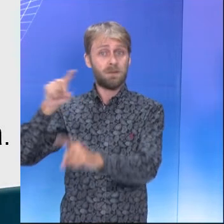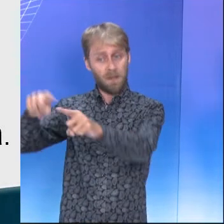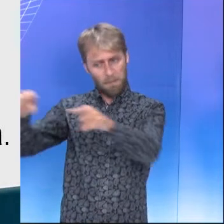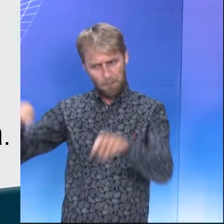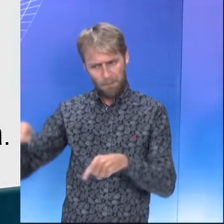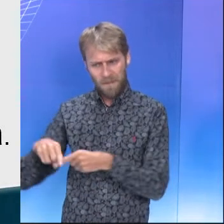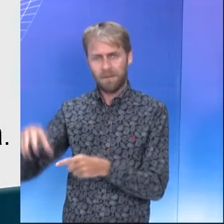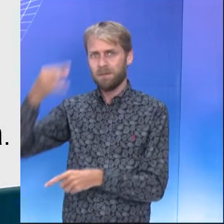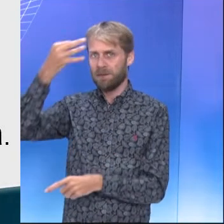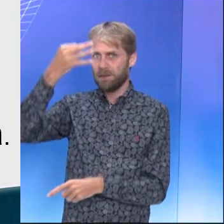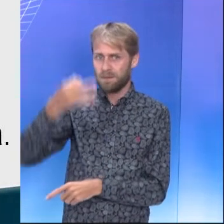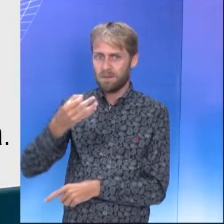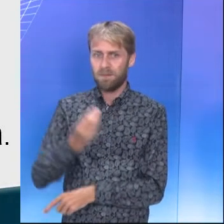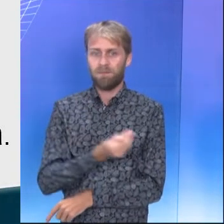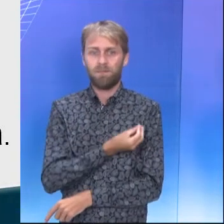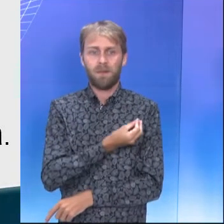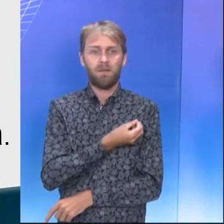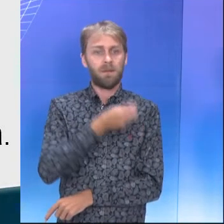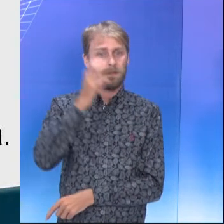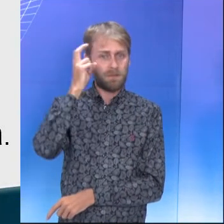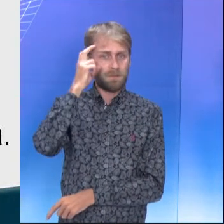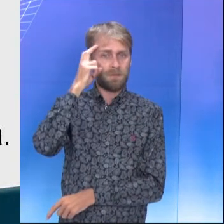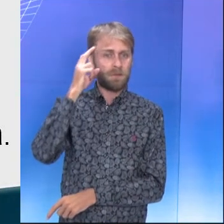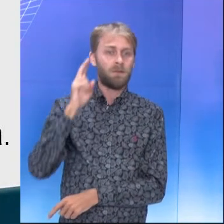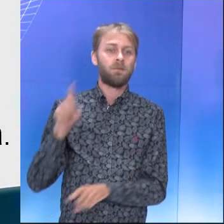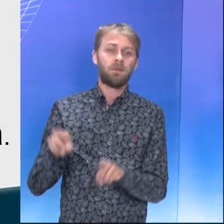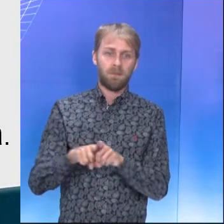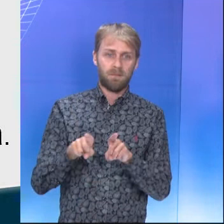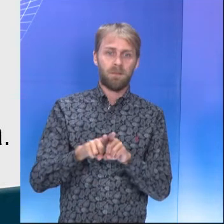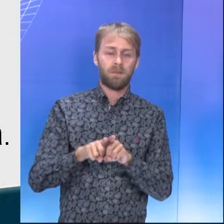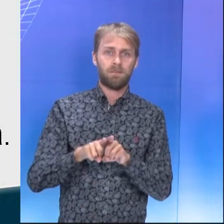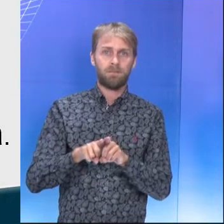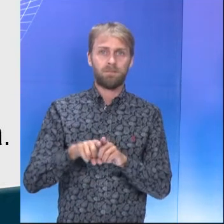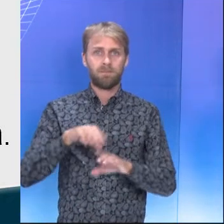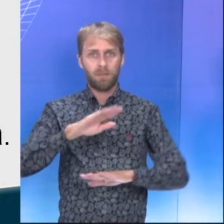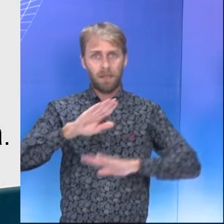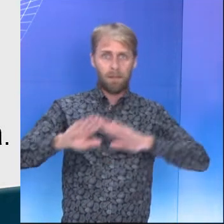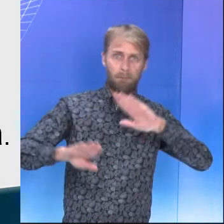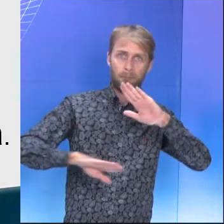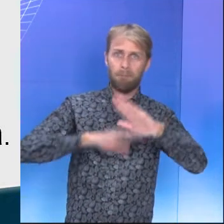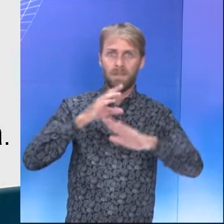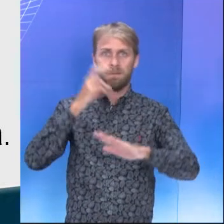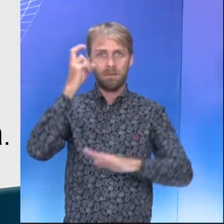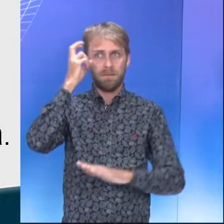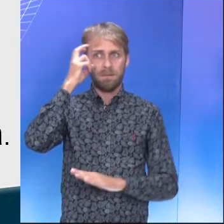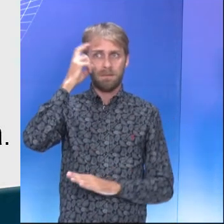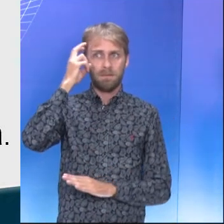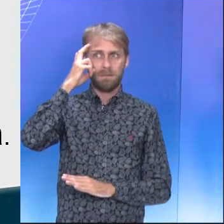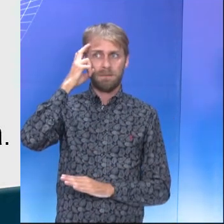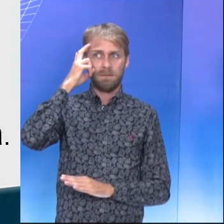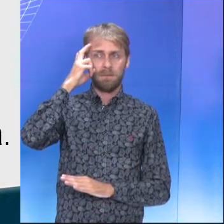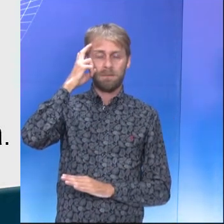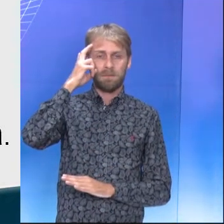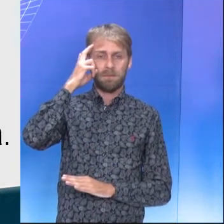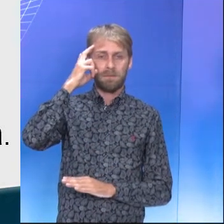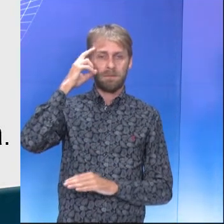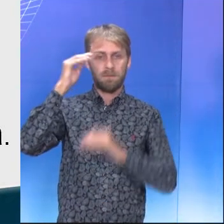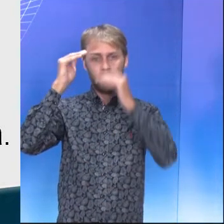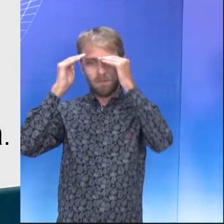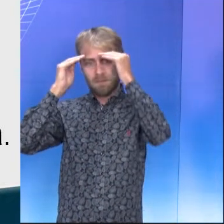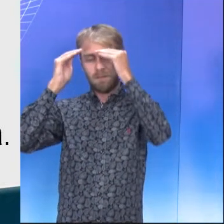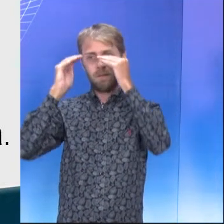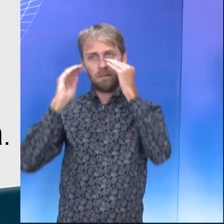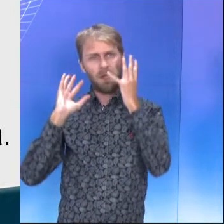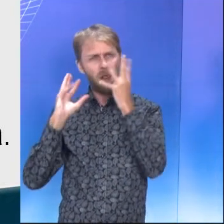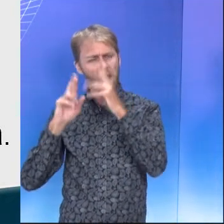demarcação, e sobrevivência cultural, que é manutenção da sua cultura, com respeito a toda